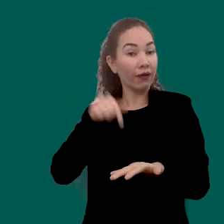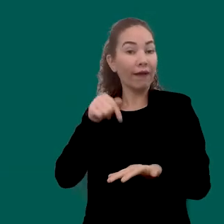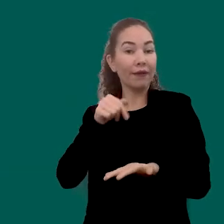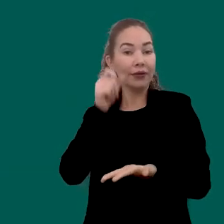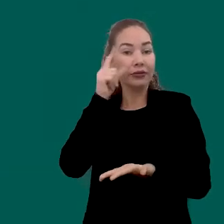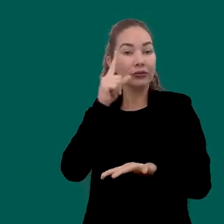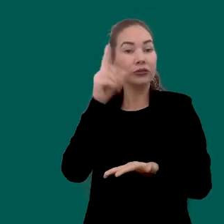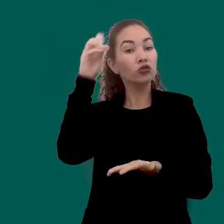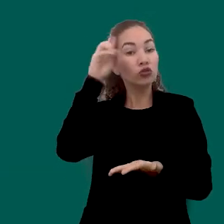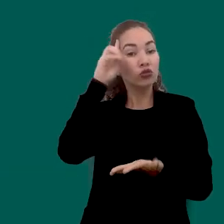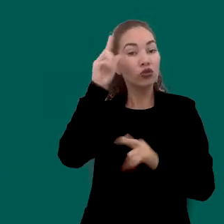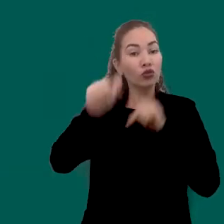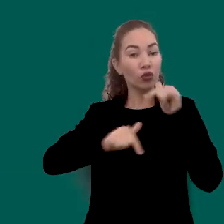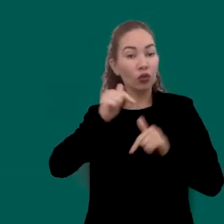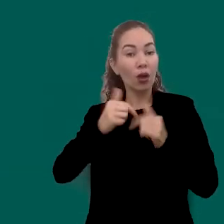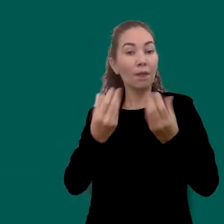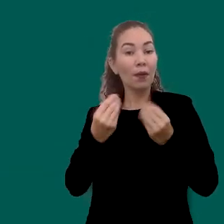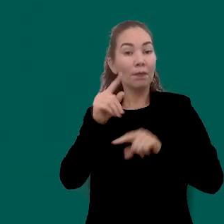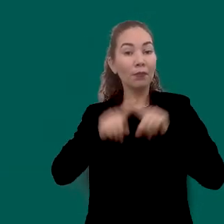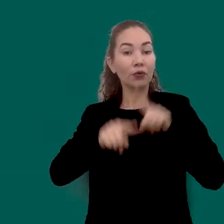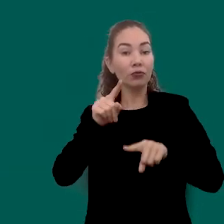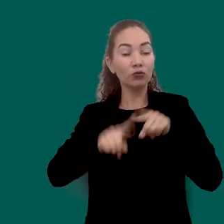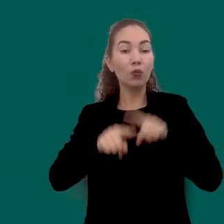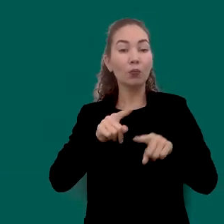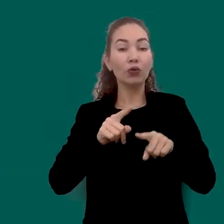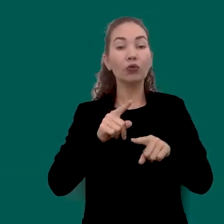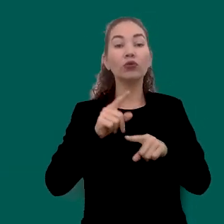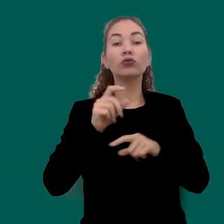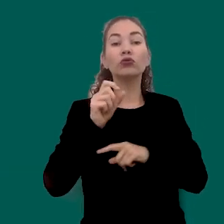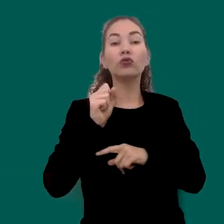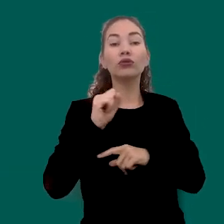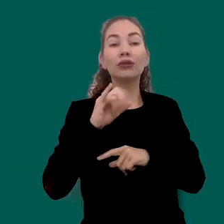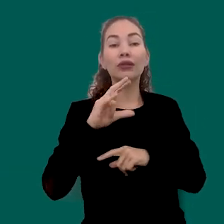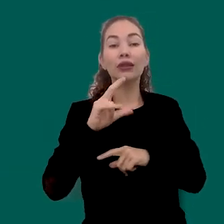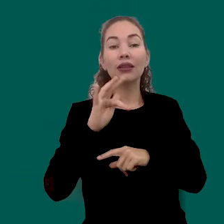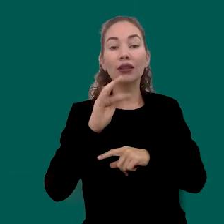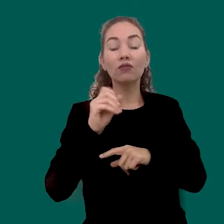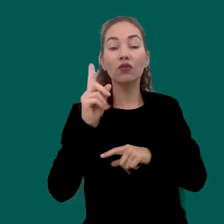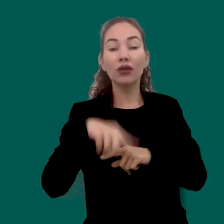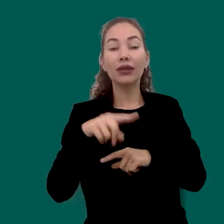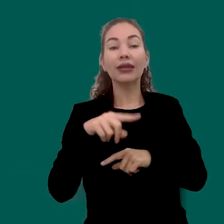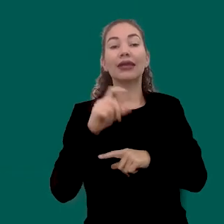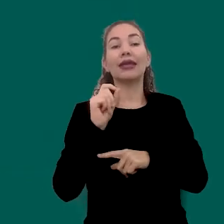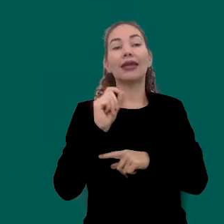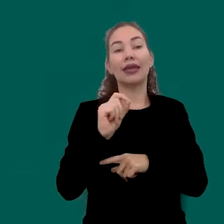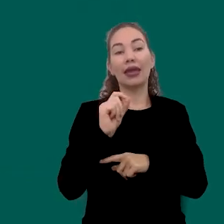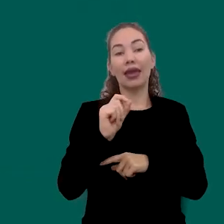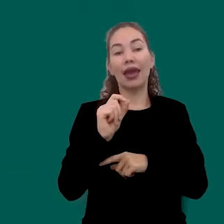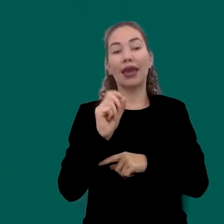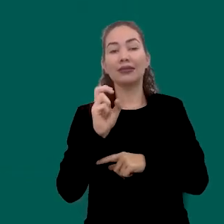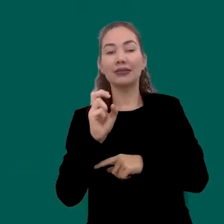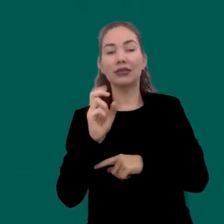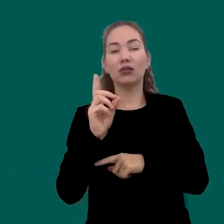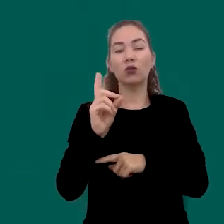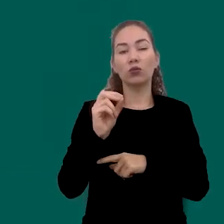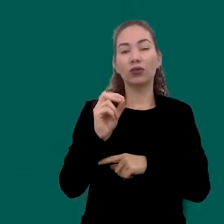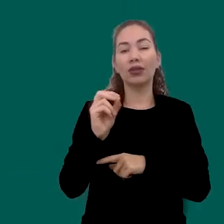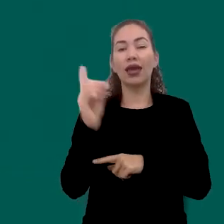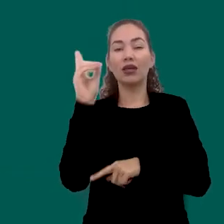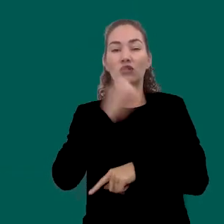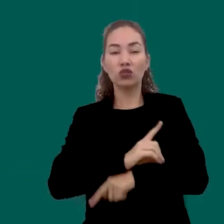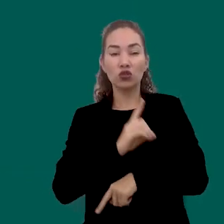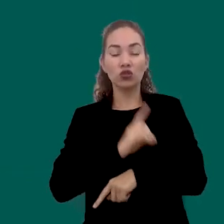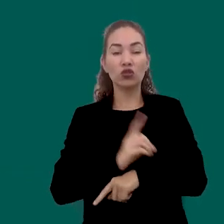do dia a dia, assim, a gente trabalha com bastante produtos FIFO, produtos com a validade perto do final, produtos com 5, 10 dias de validade.